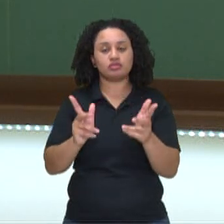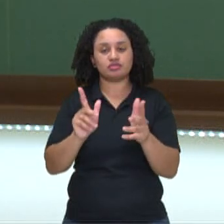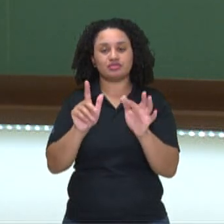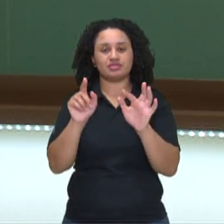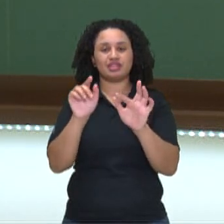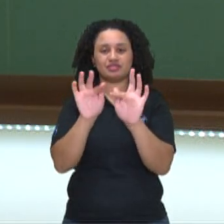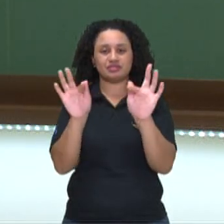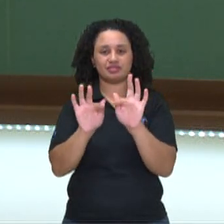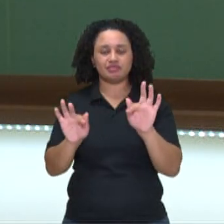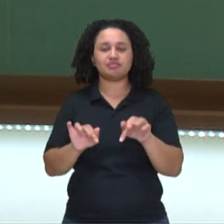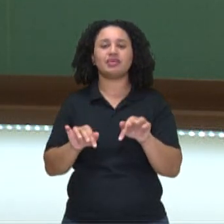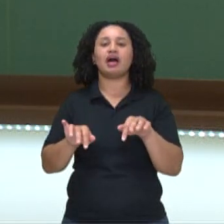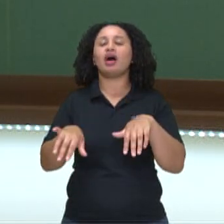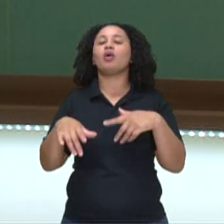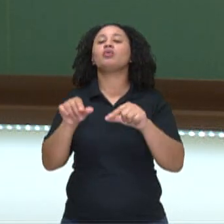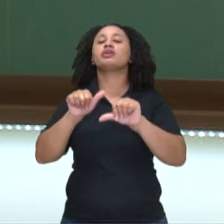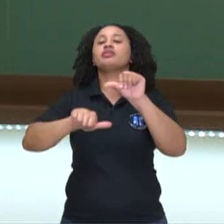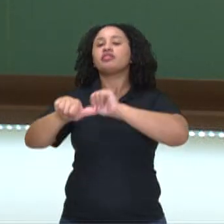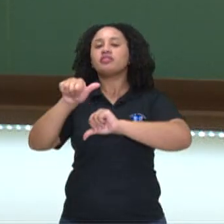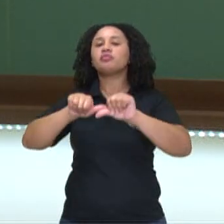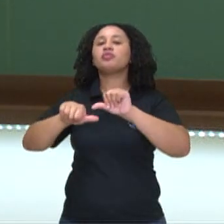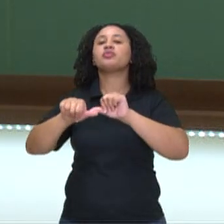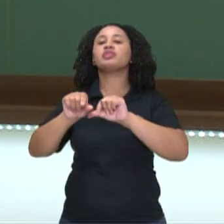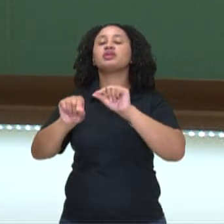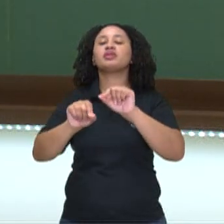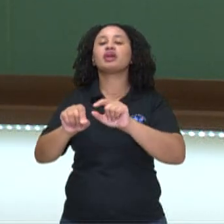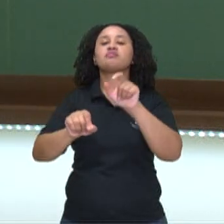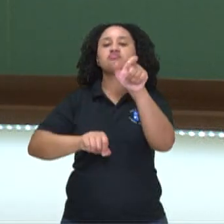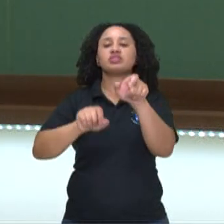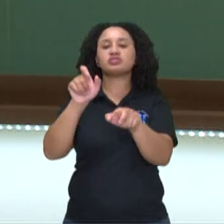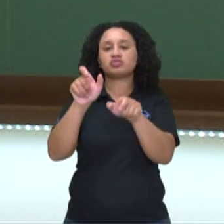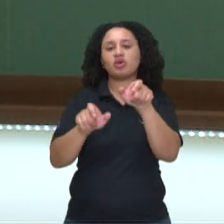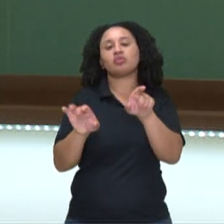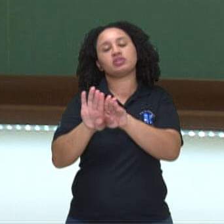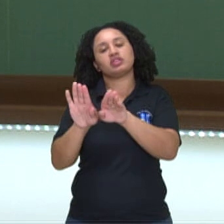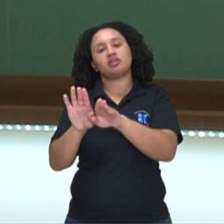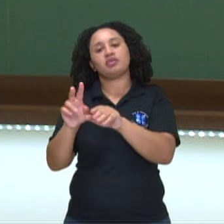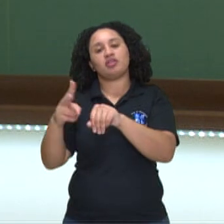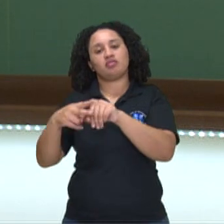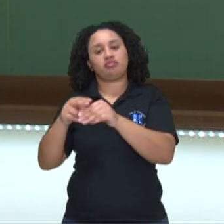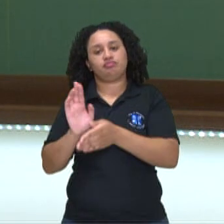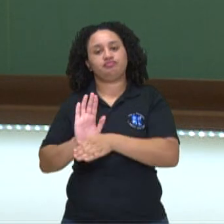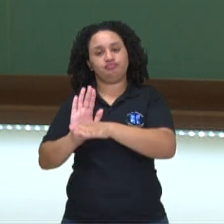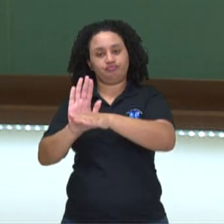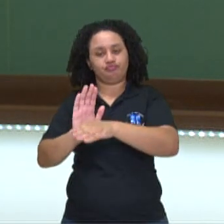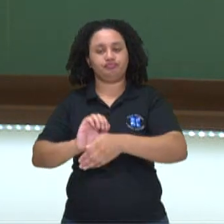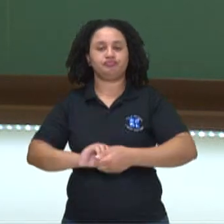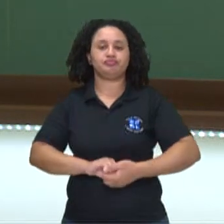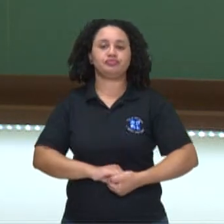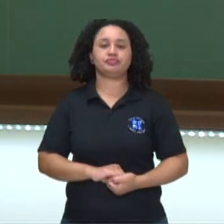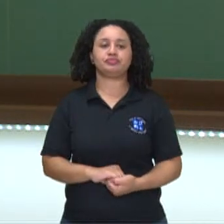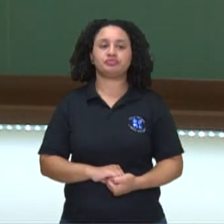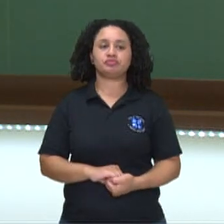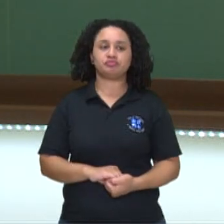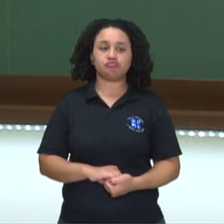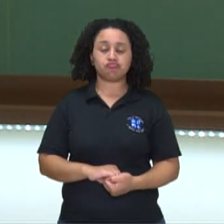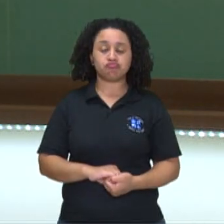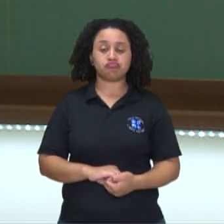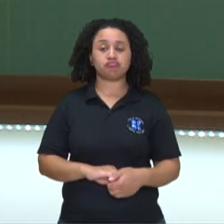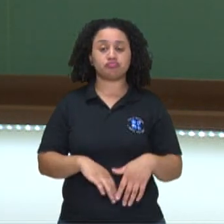é a questão do sujeito e da auxiliar, ok? Na